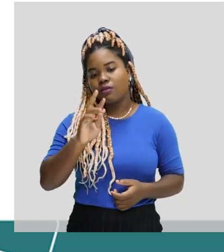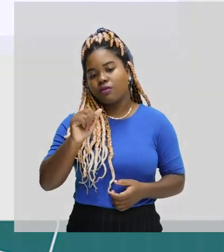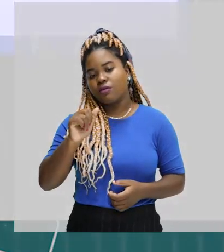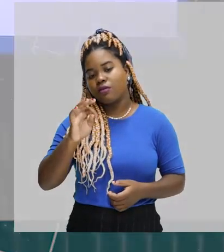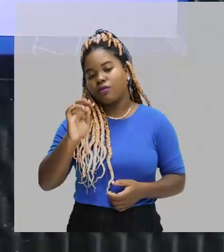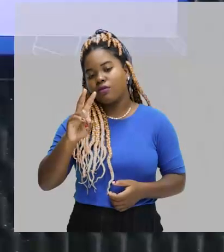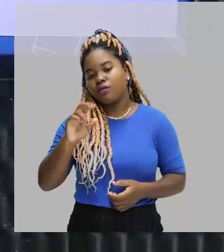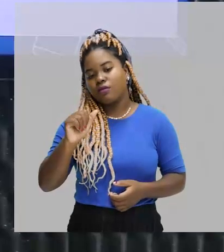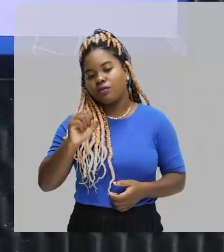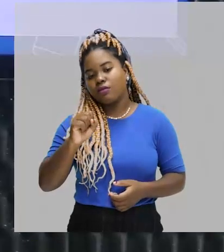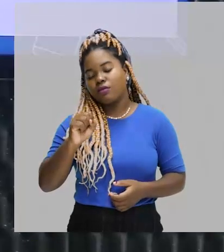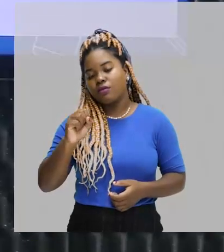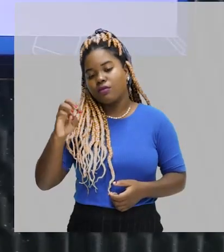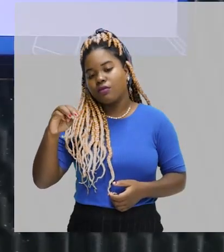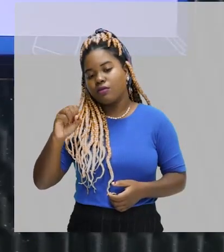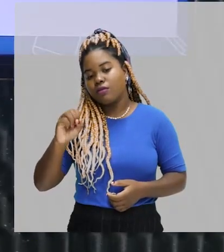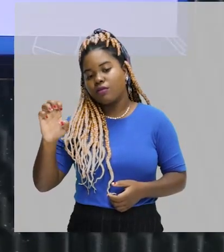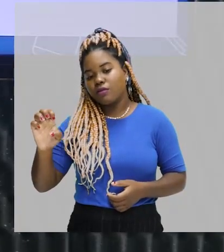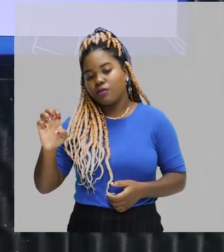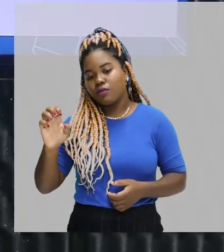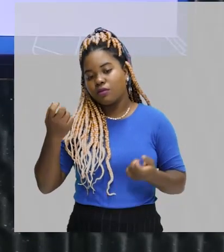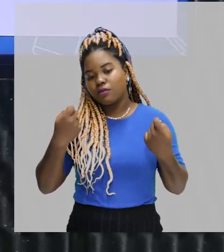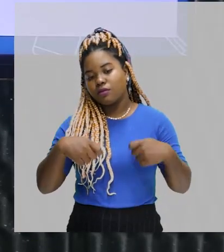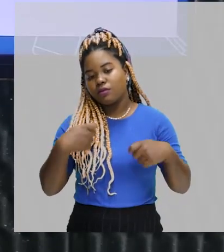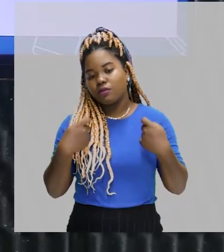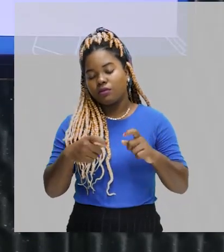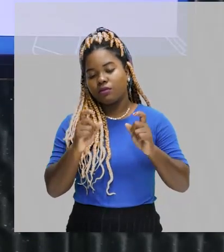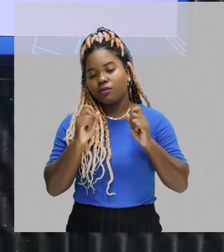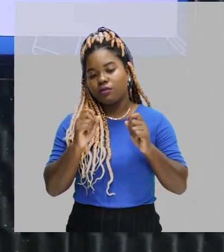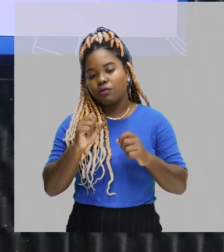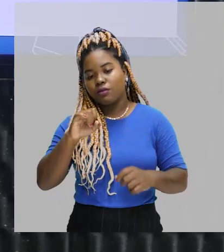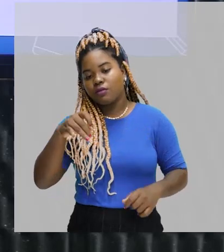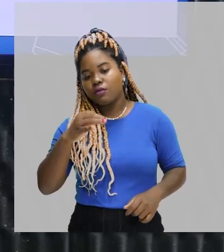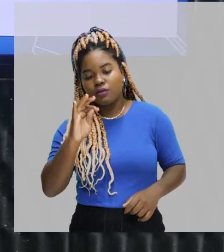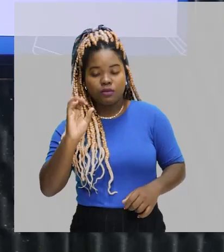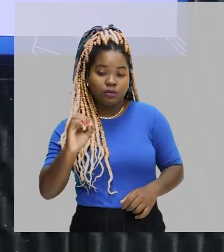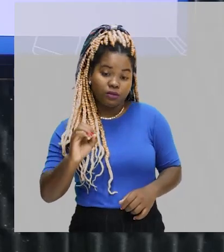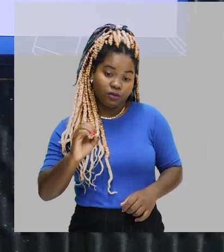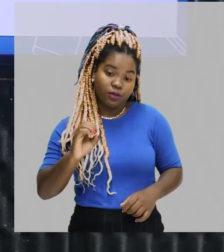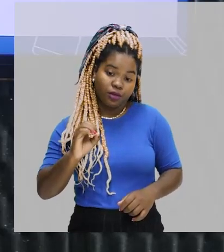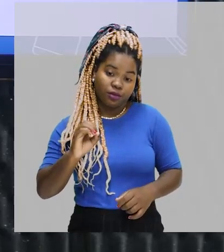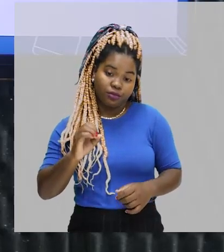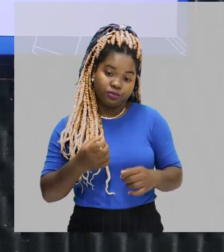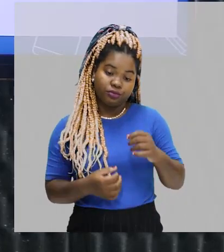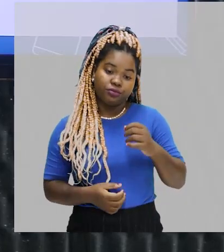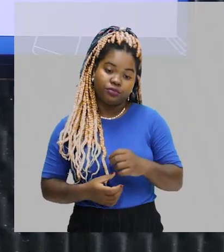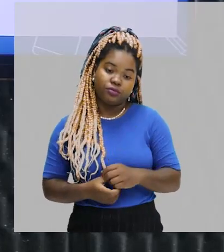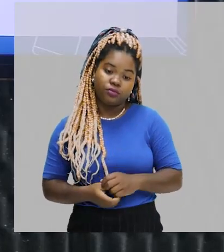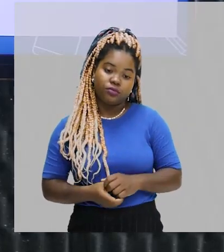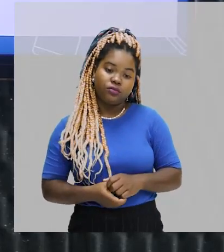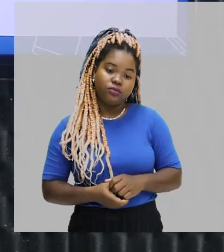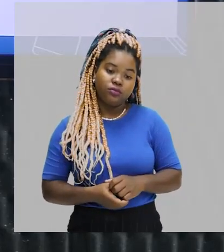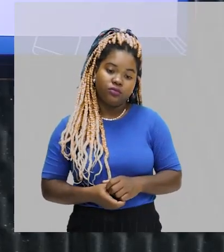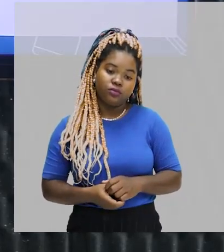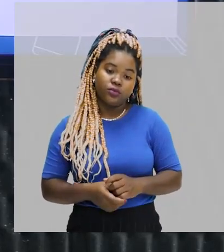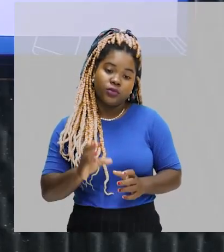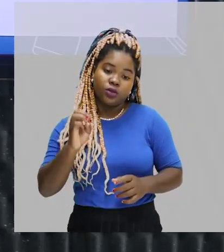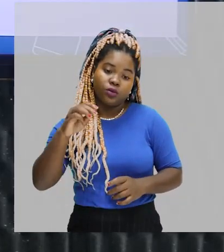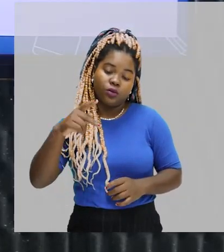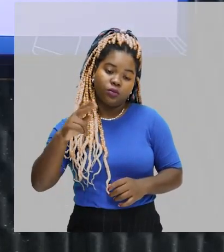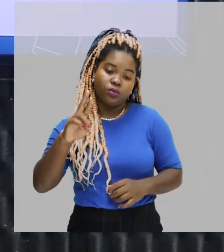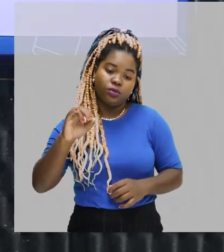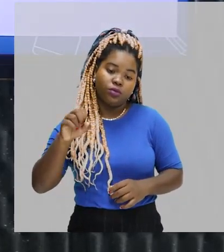tratava-se de questões, aí eu tenho que ver a questão do sujeito indeterminado, tá?